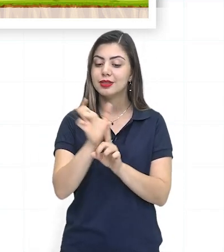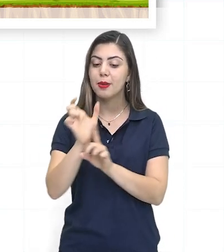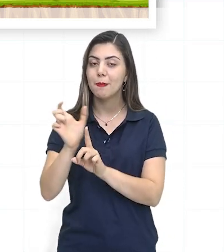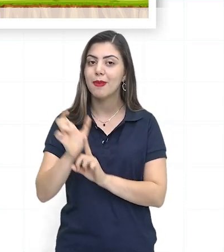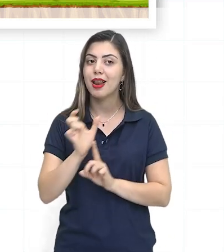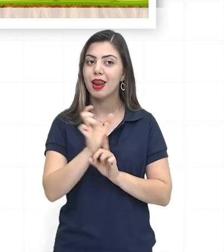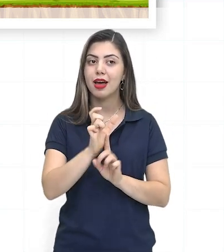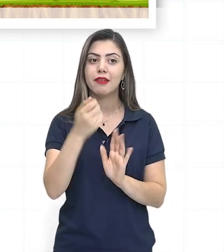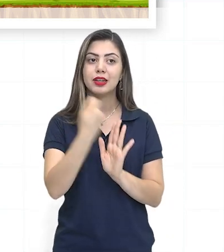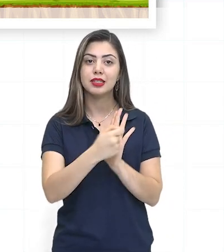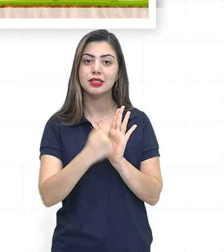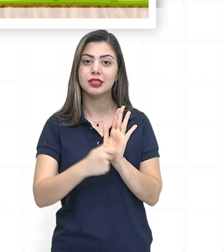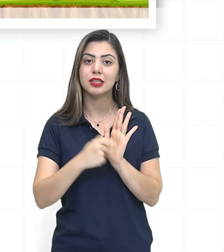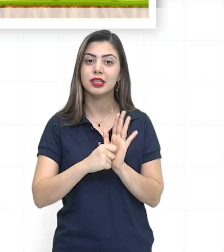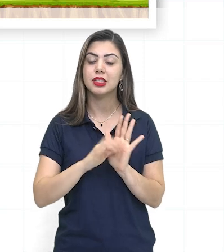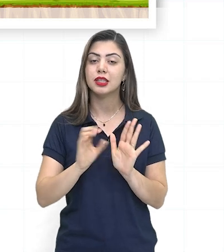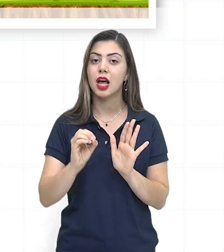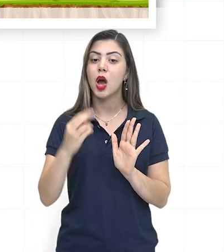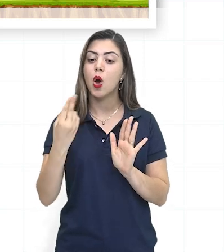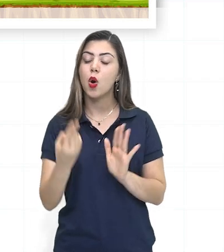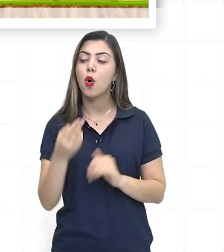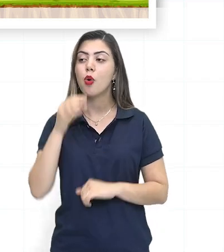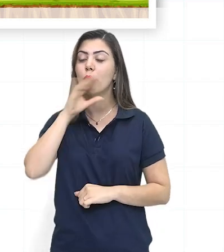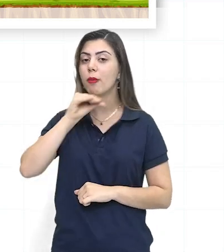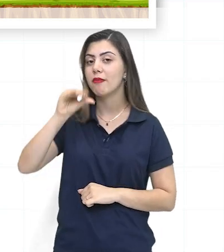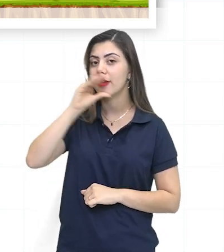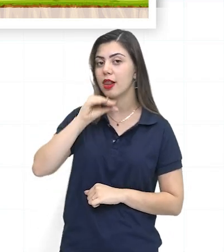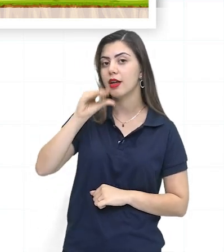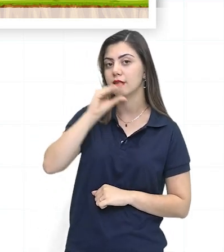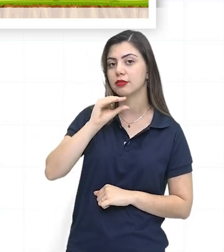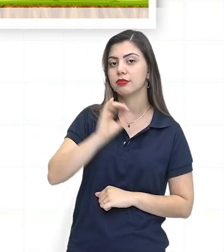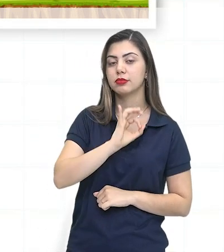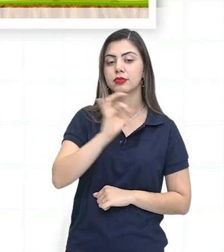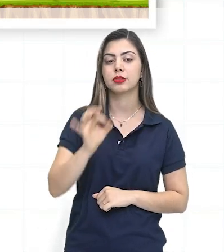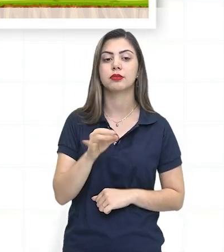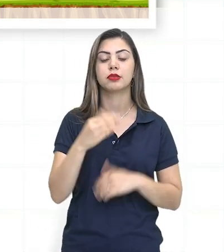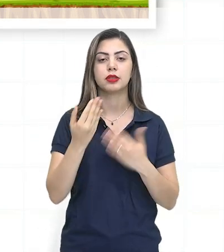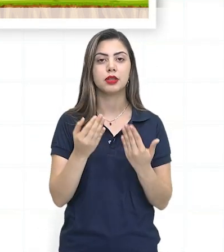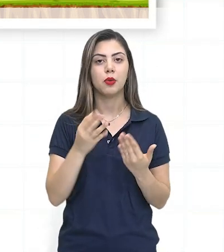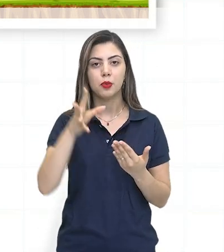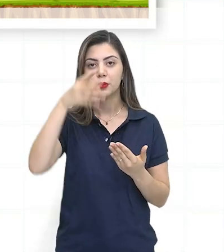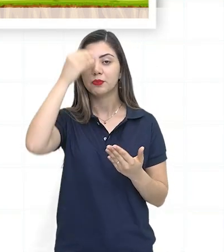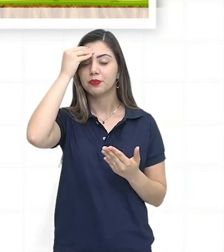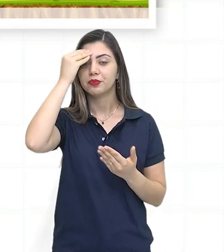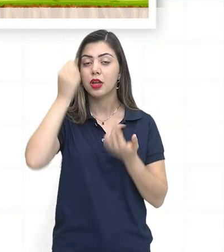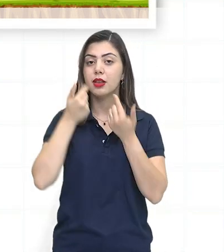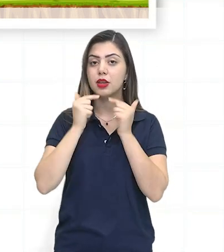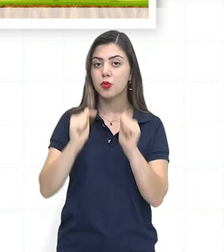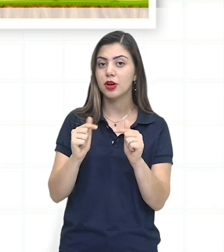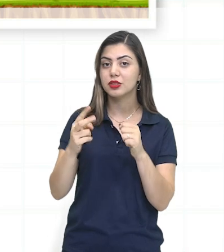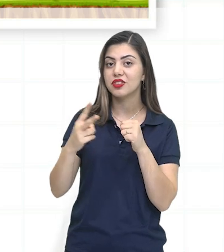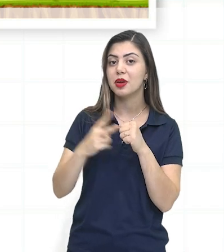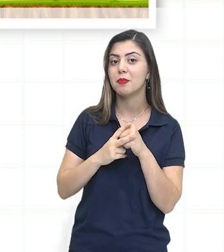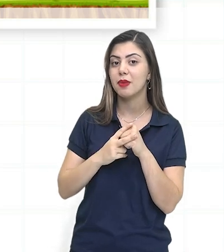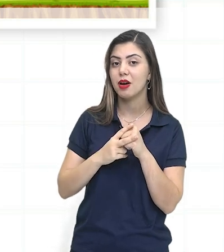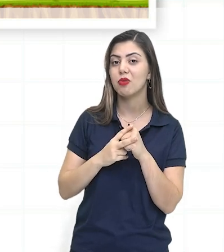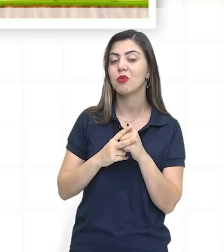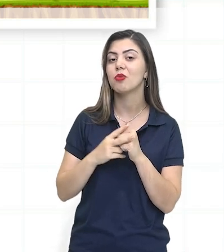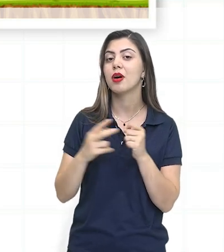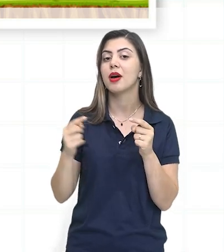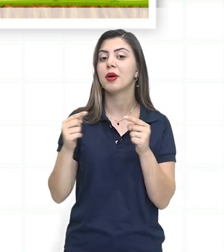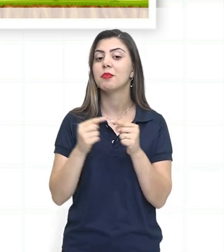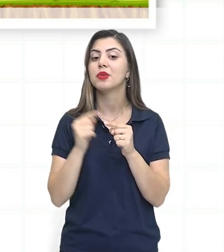palavras escritas ou faladas, certo? Linguagem verbal diz respeito à